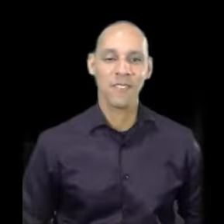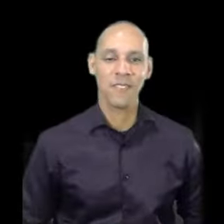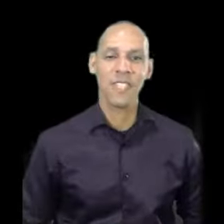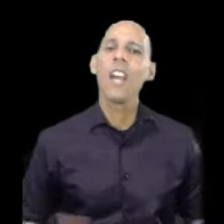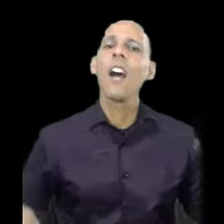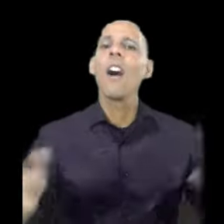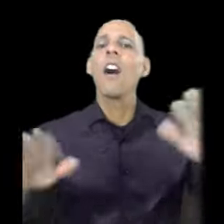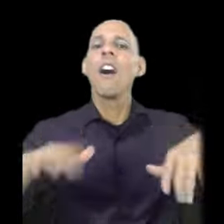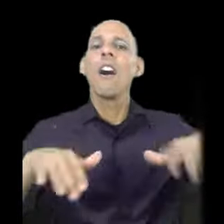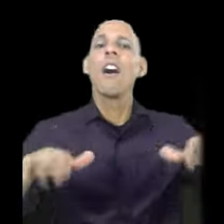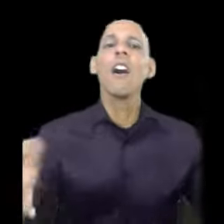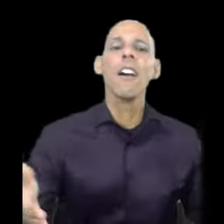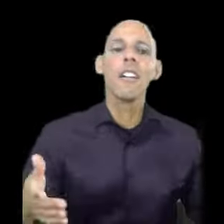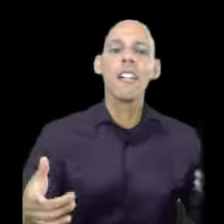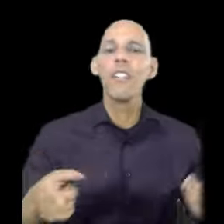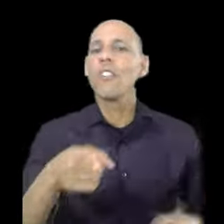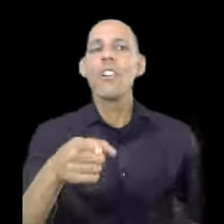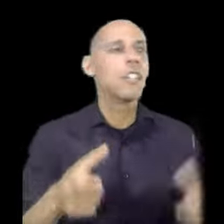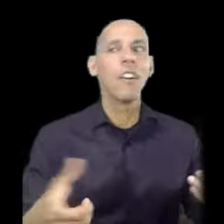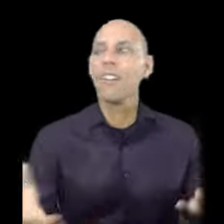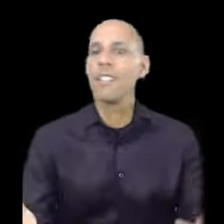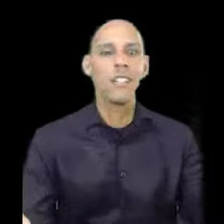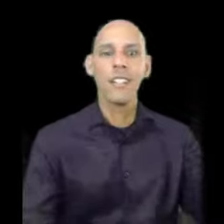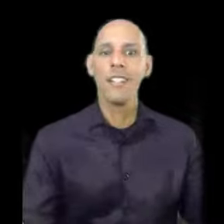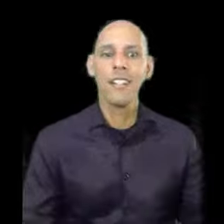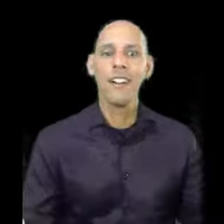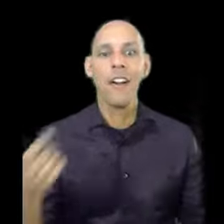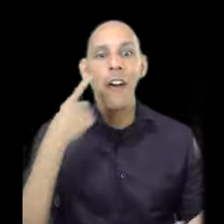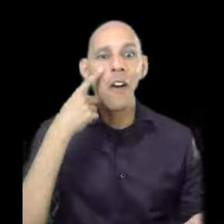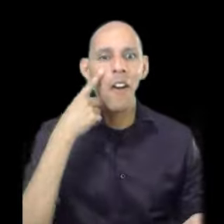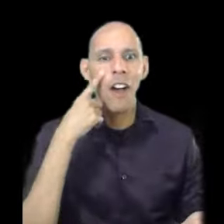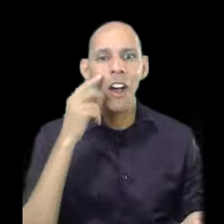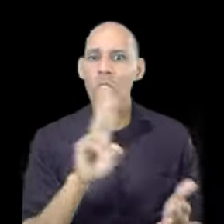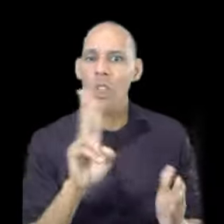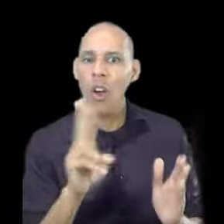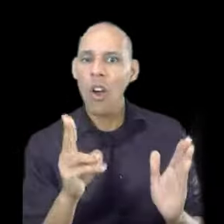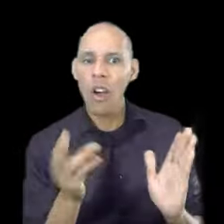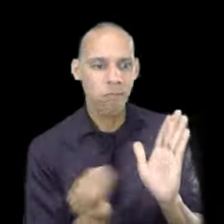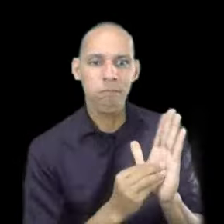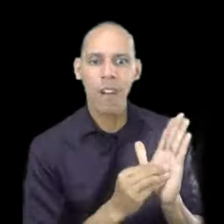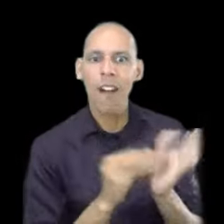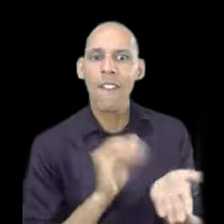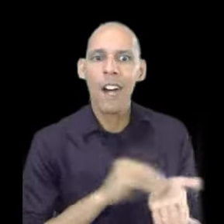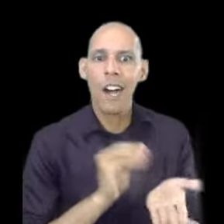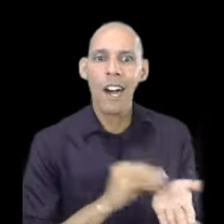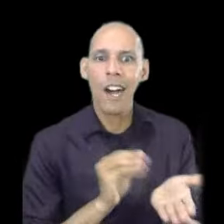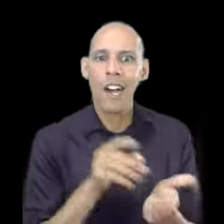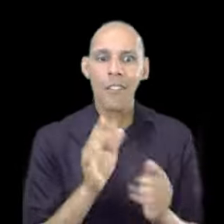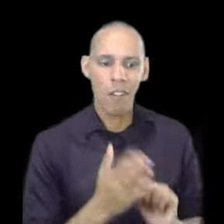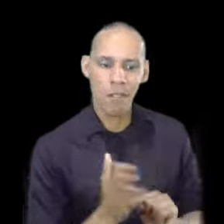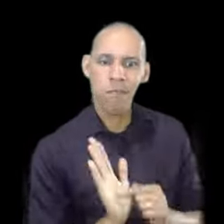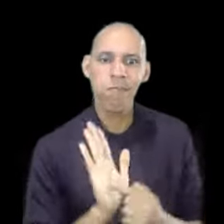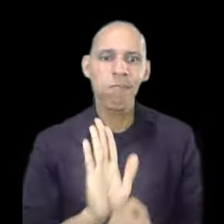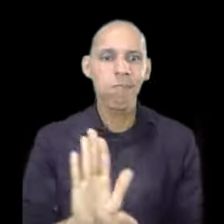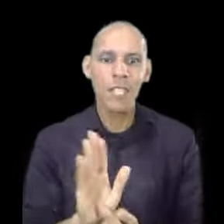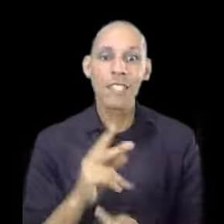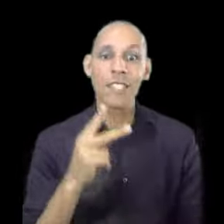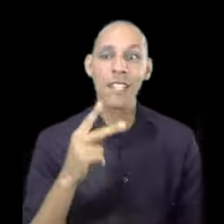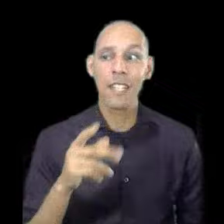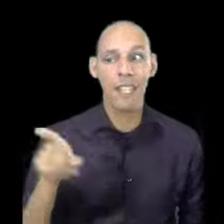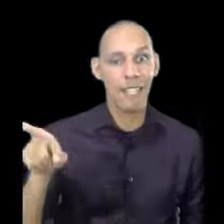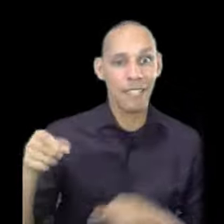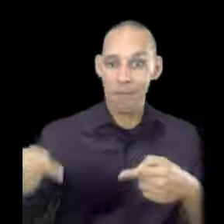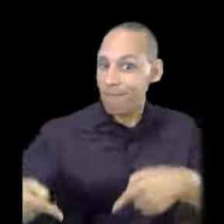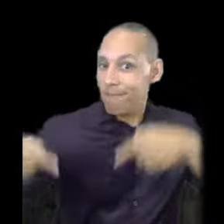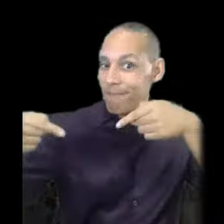Oh, cadê você? Tô olhando aqui na lista e o teu nome ainda não tá aqui como expositor. o seu concorrente já está